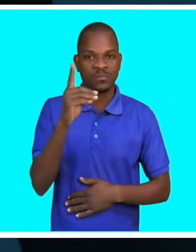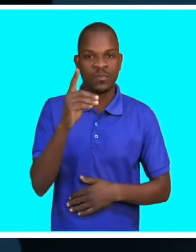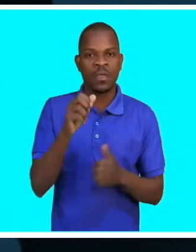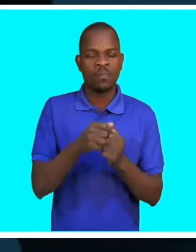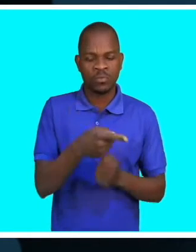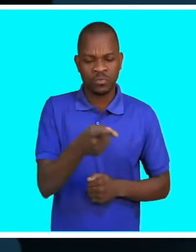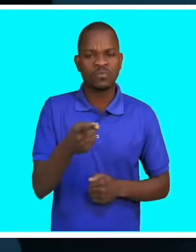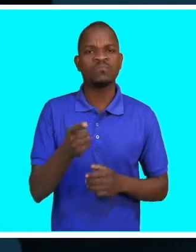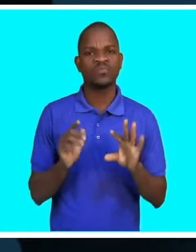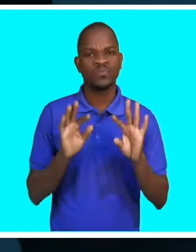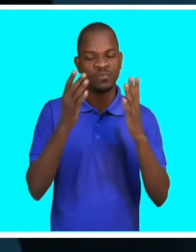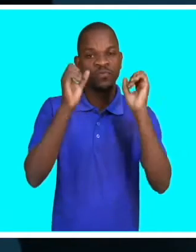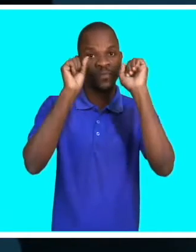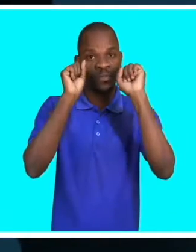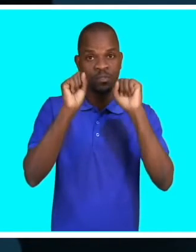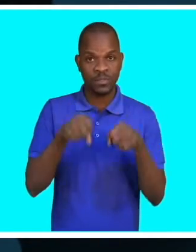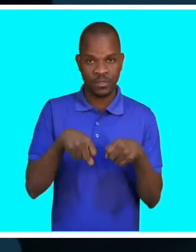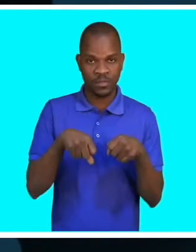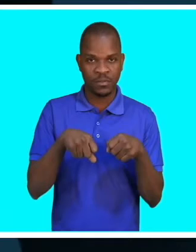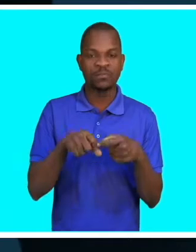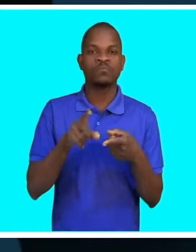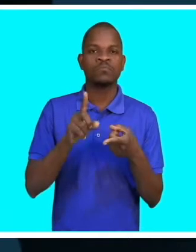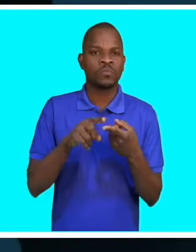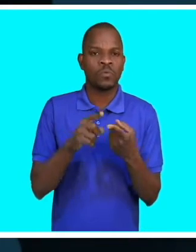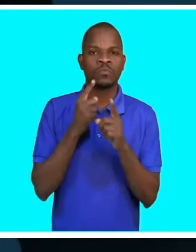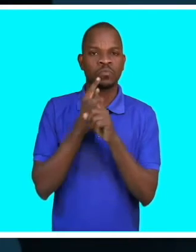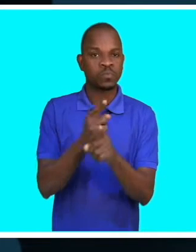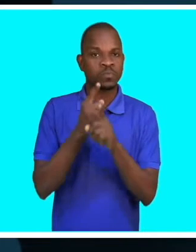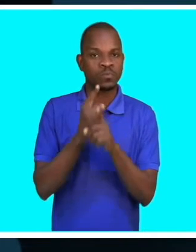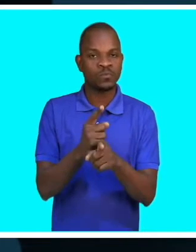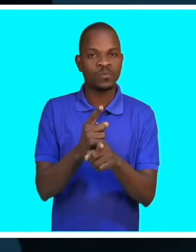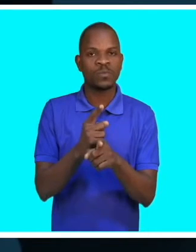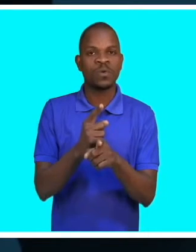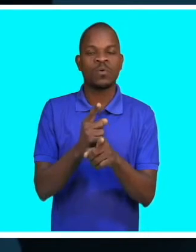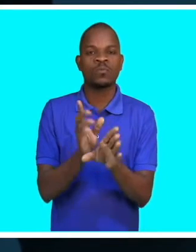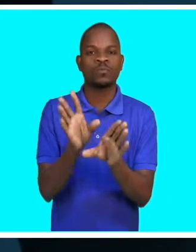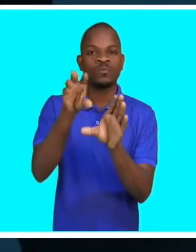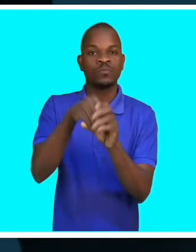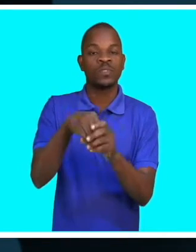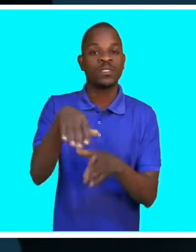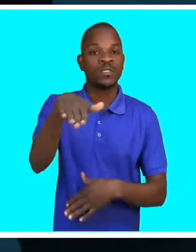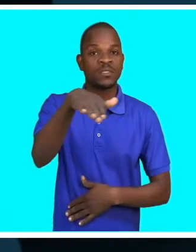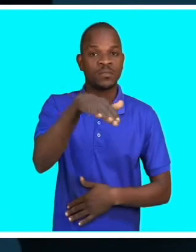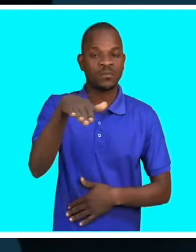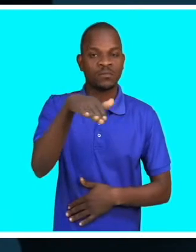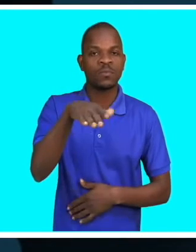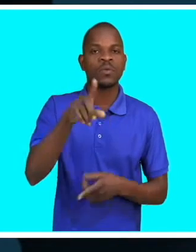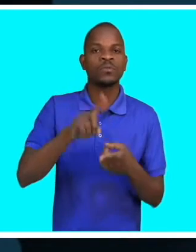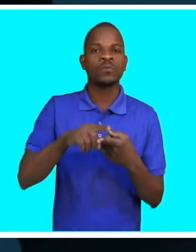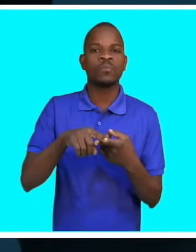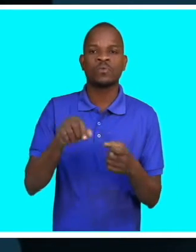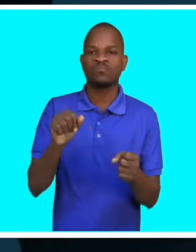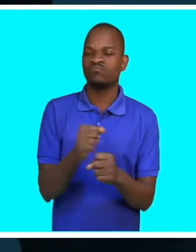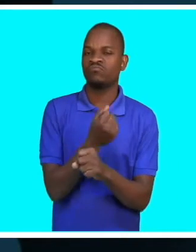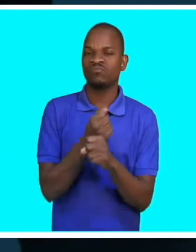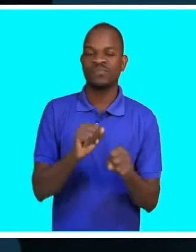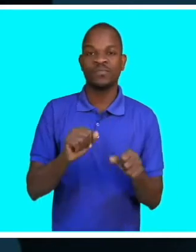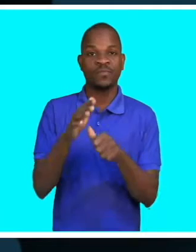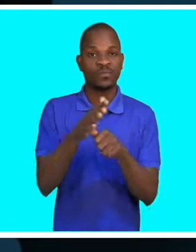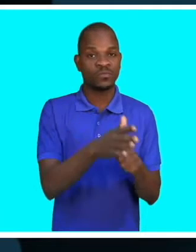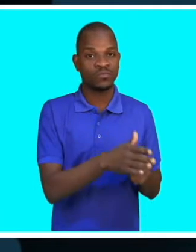mas que no entanto elas têm vida, fazem-se presentes no nosso contexto social. No entanto elas não podem